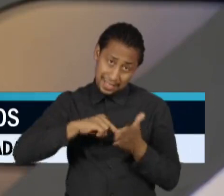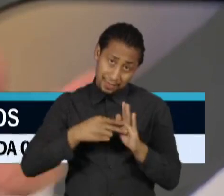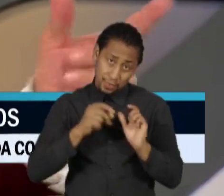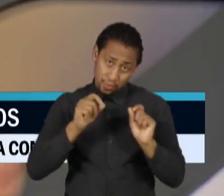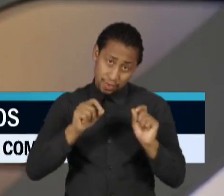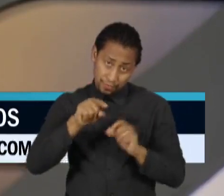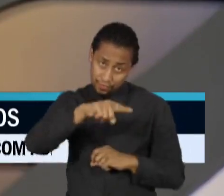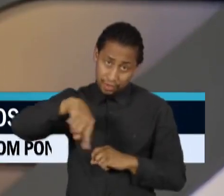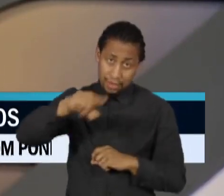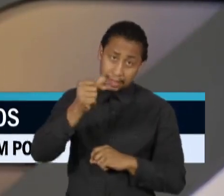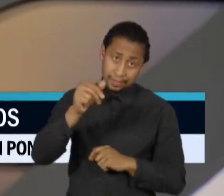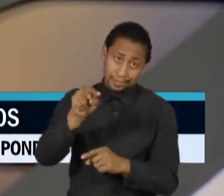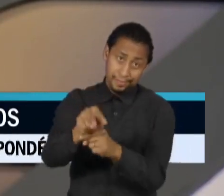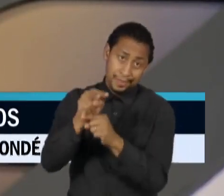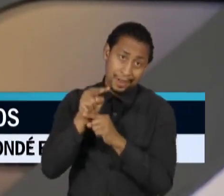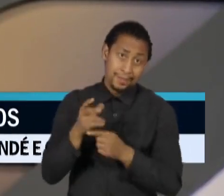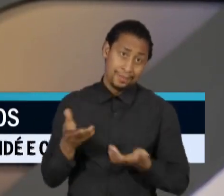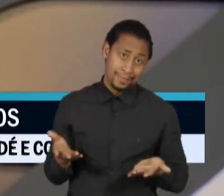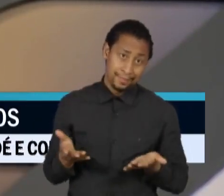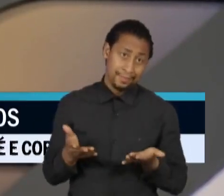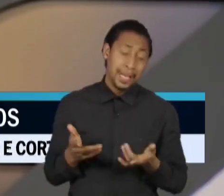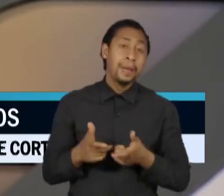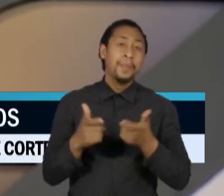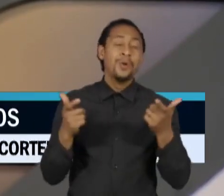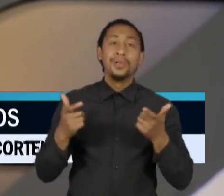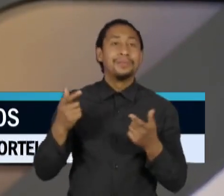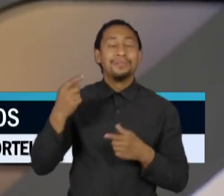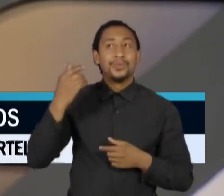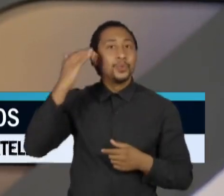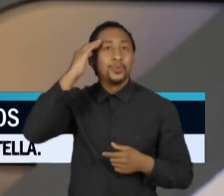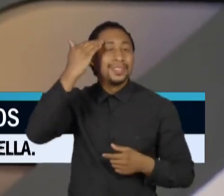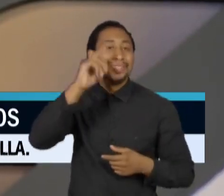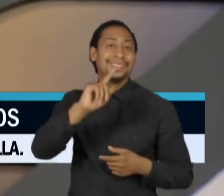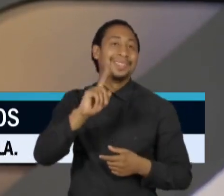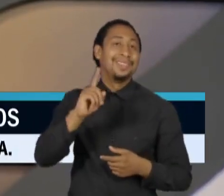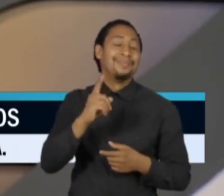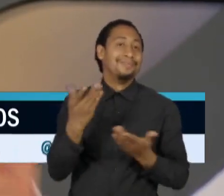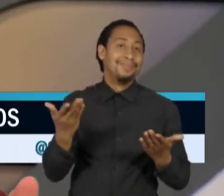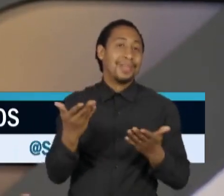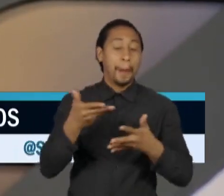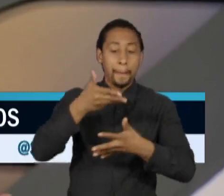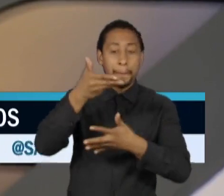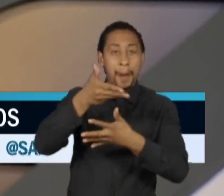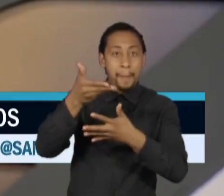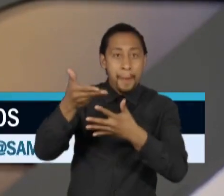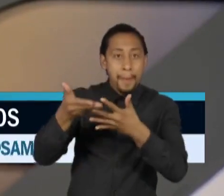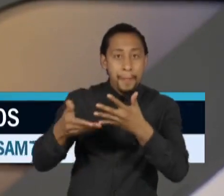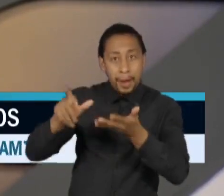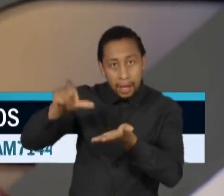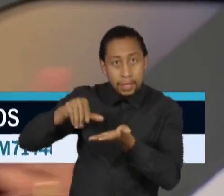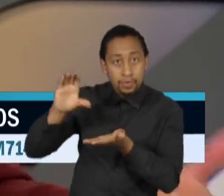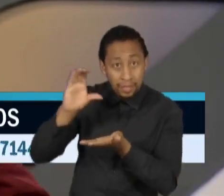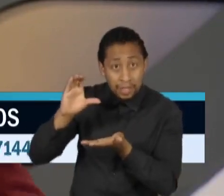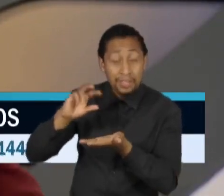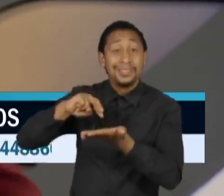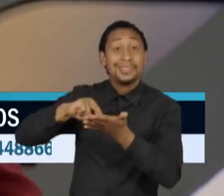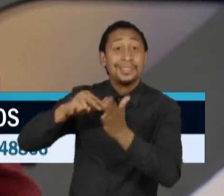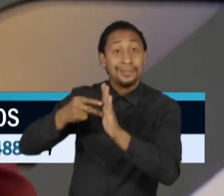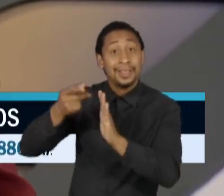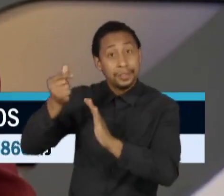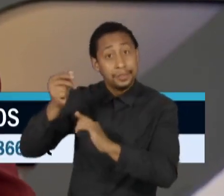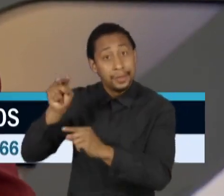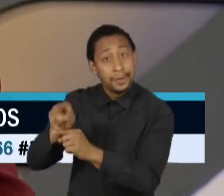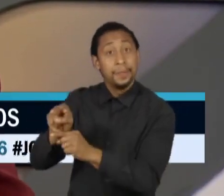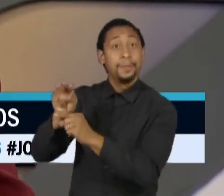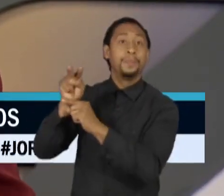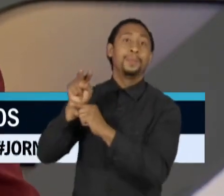um empréstimo, é porque muita gente não liga a ideia de que o crédito do cartão de crédito é um empréstimo,